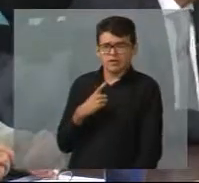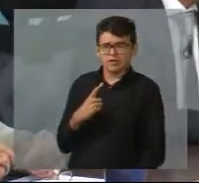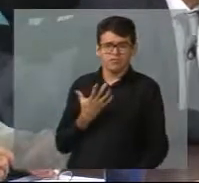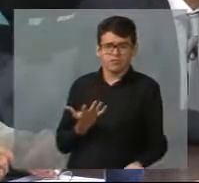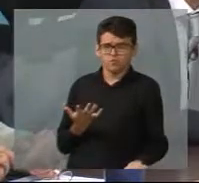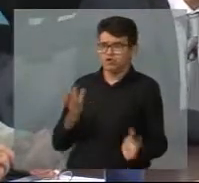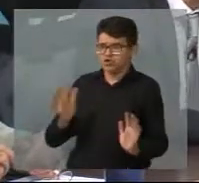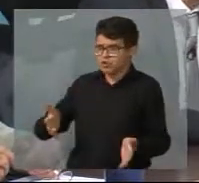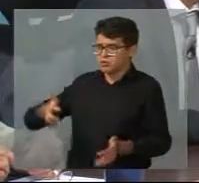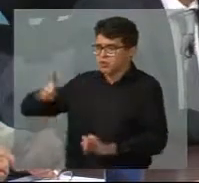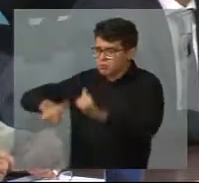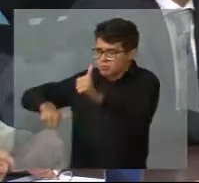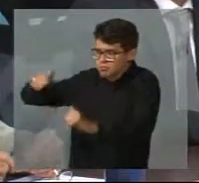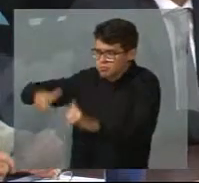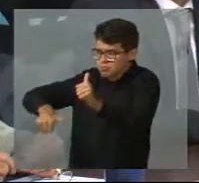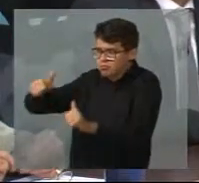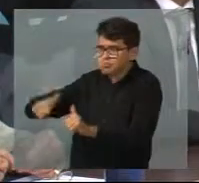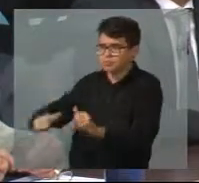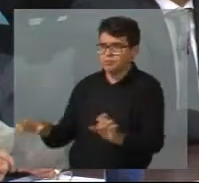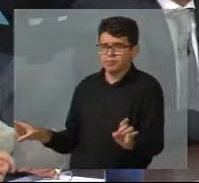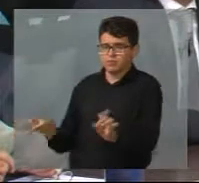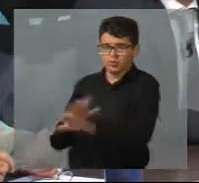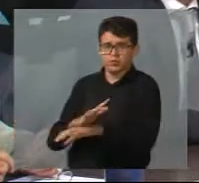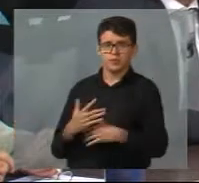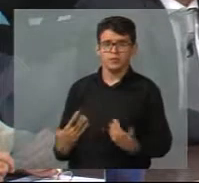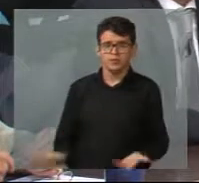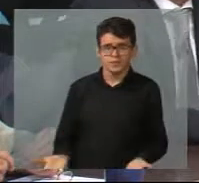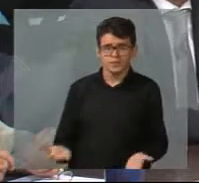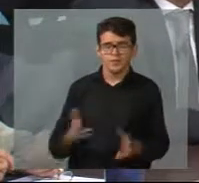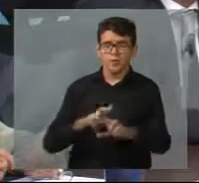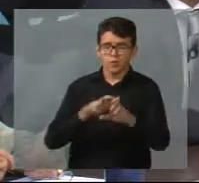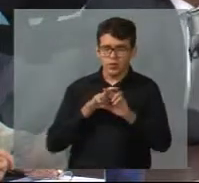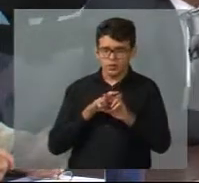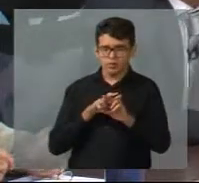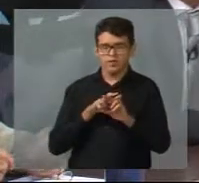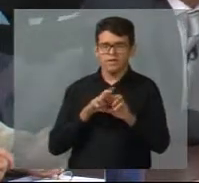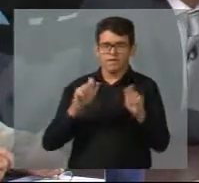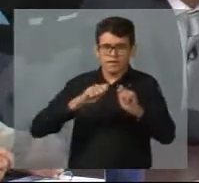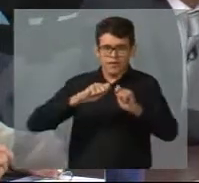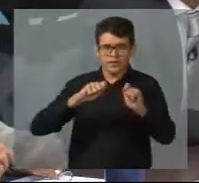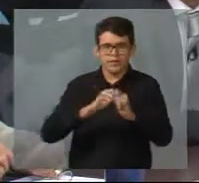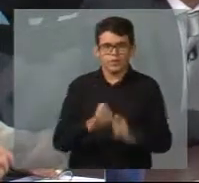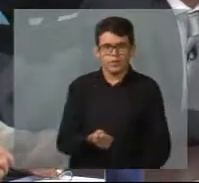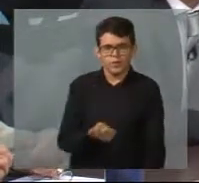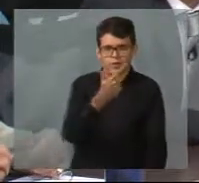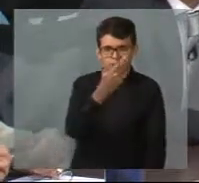examinar apenas questões de direito. E as questões de direito